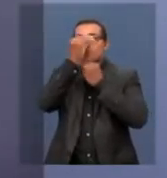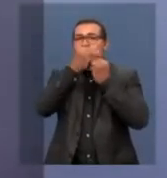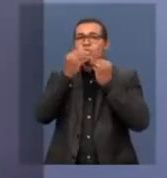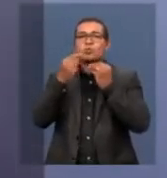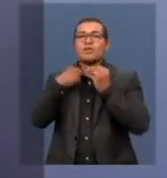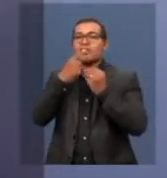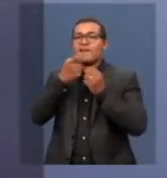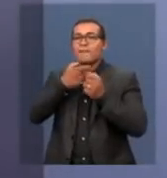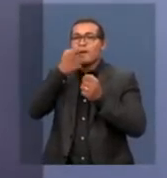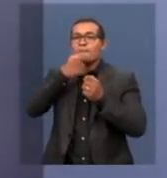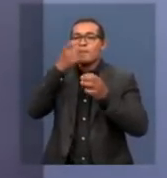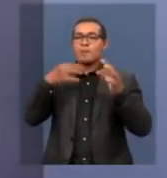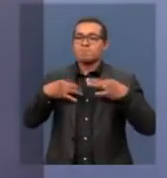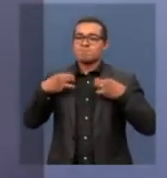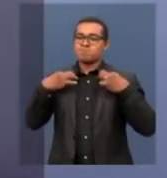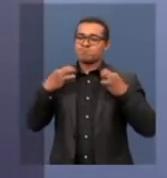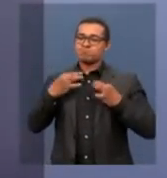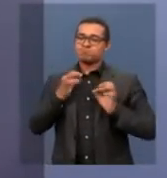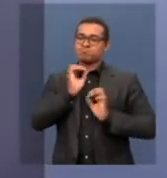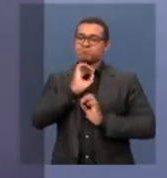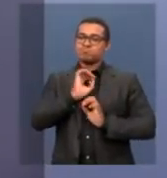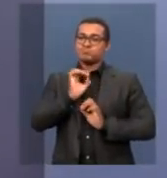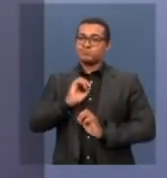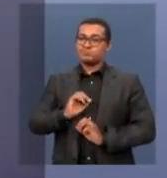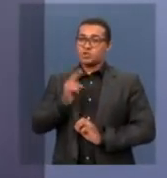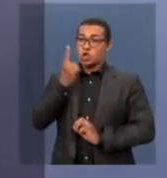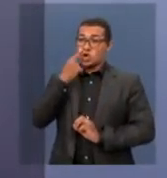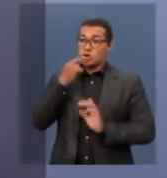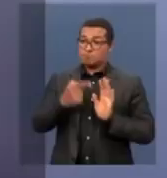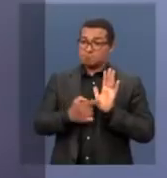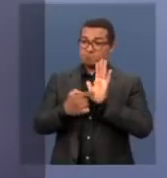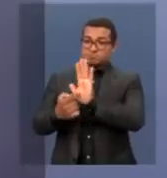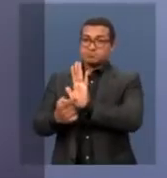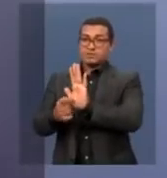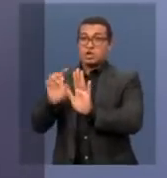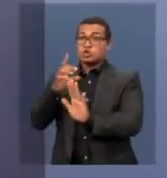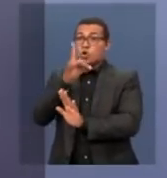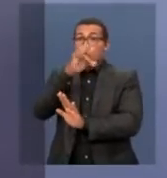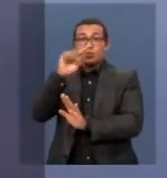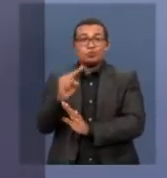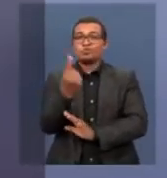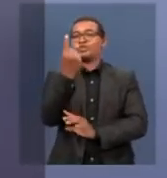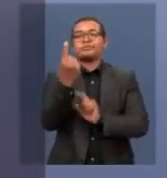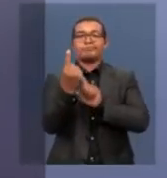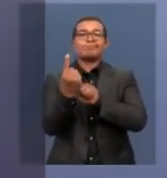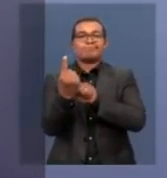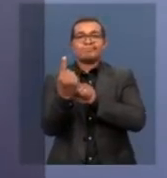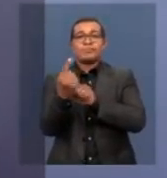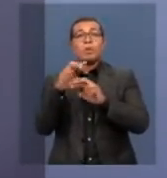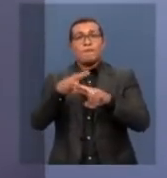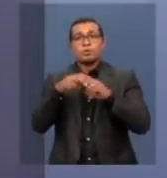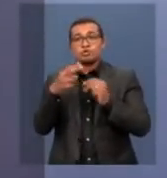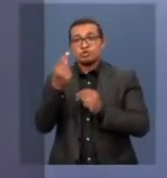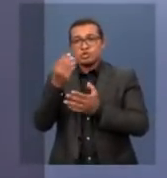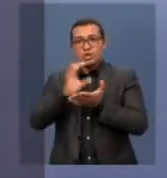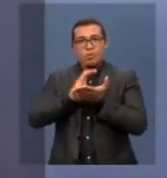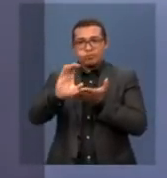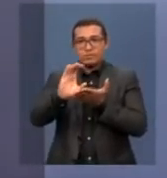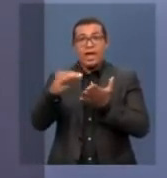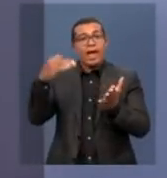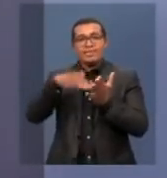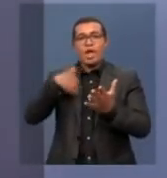bota roupa bota tudo e vende naquele programa só um dia então com esse dinheiro até o fim com um metro e noventa